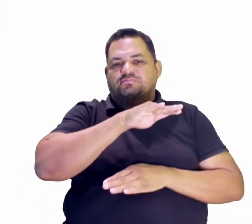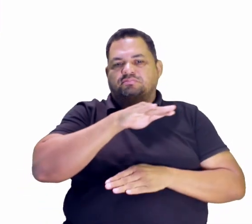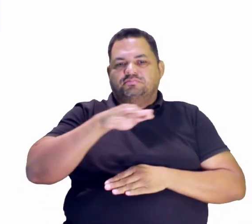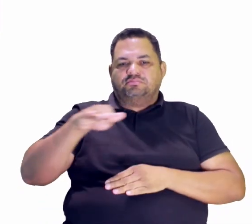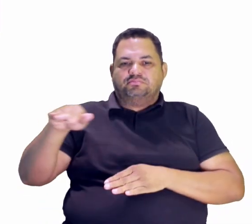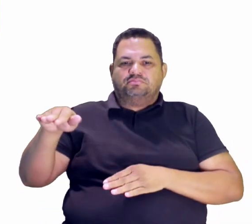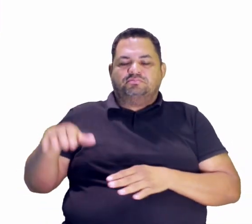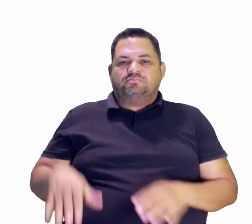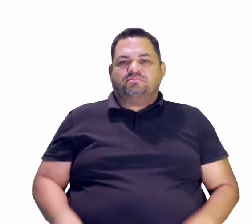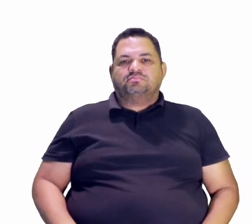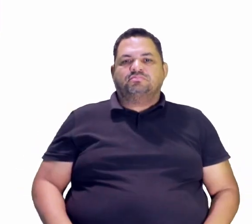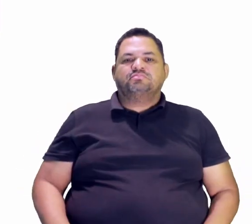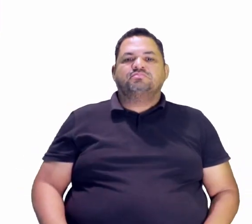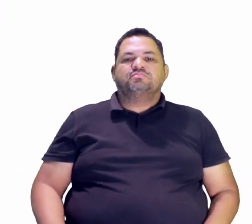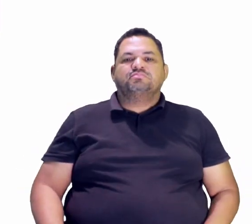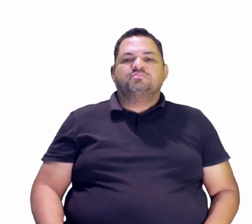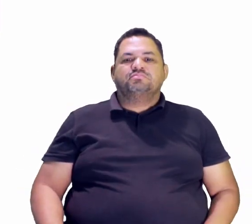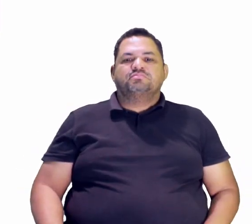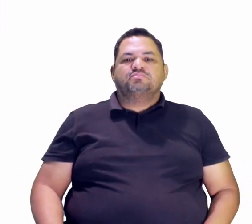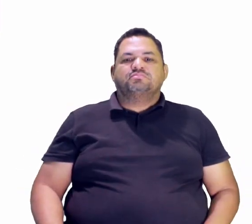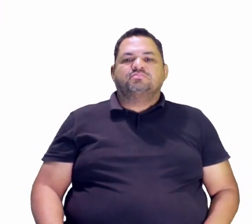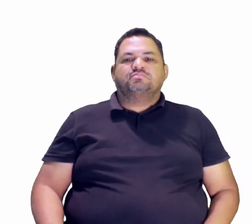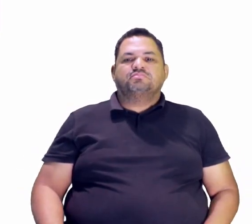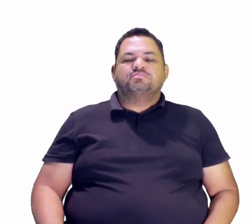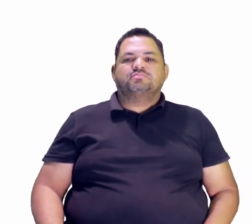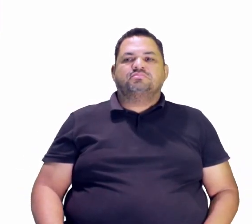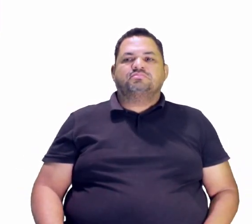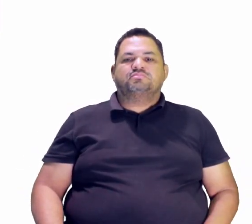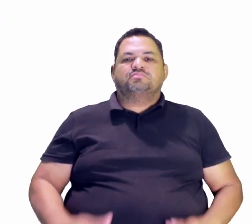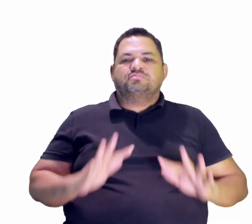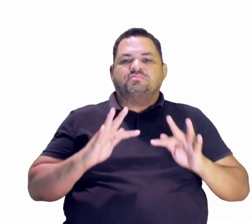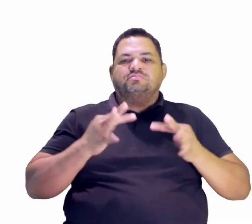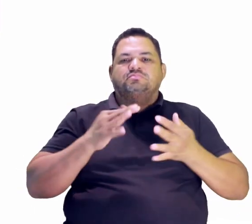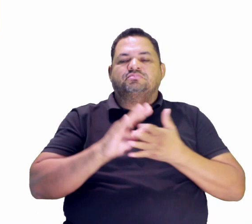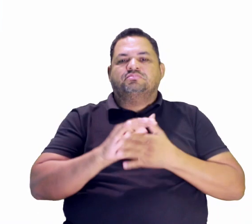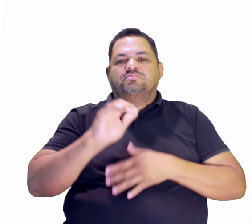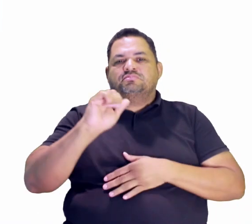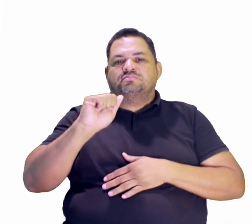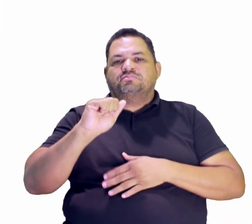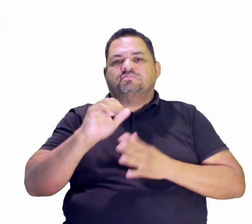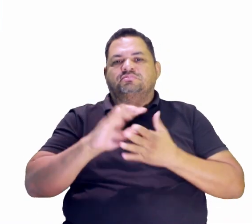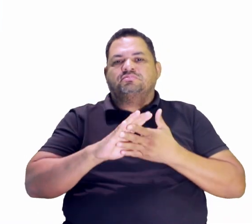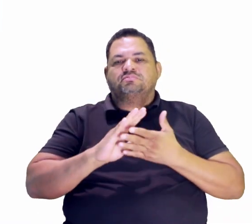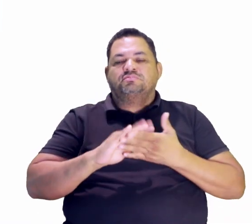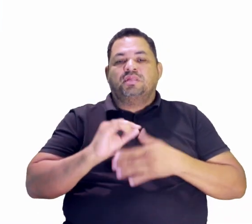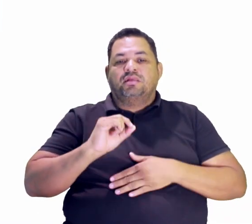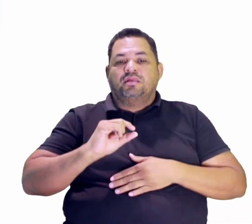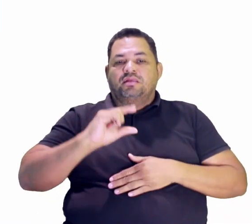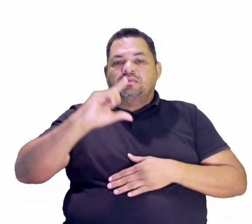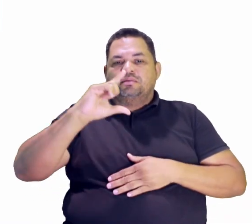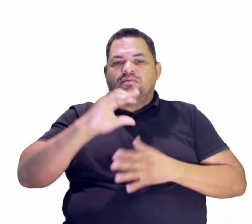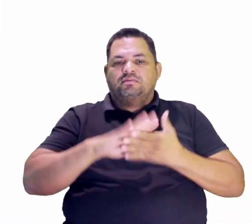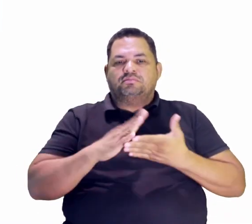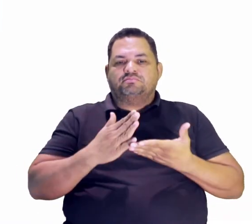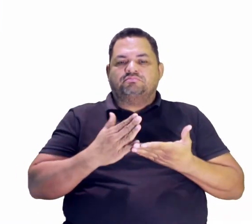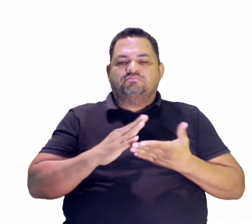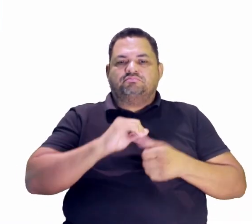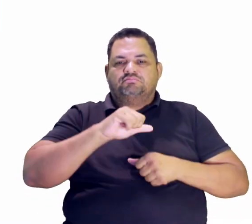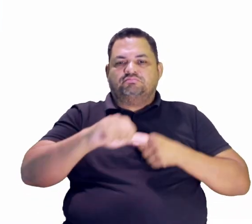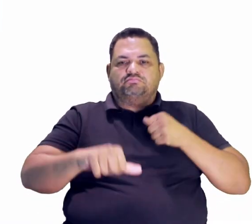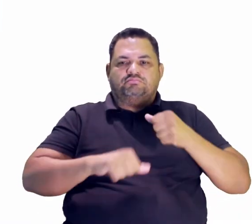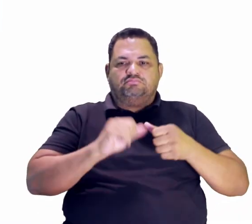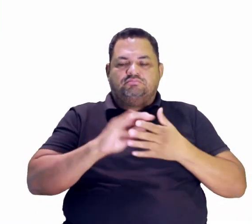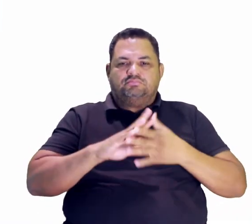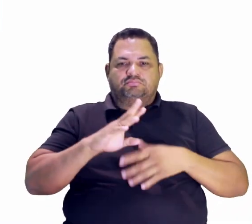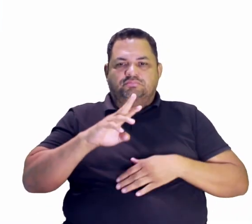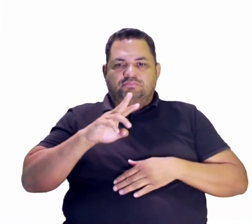né? Então o próximo, olha lá, o B, ó, ficou no final do A. Então, na verdade, já aumentou os dois vetores, se transformou num vetor